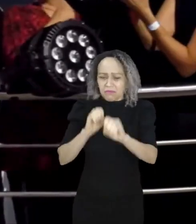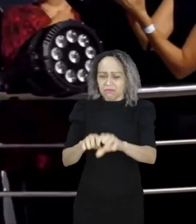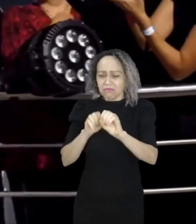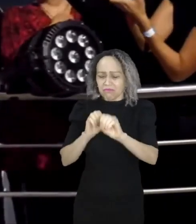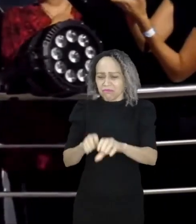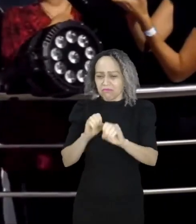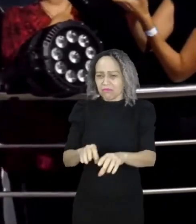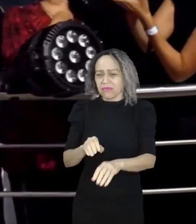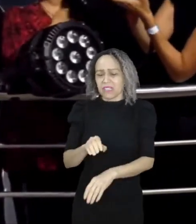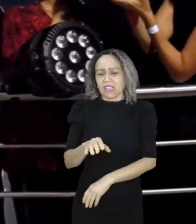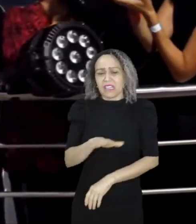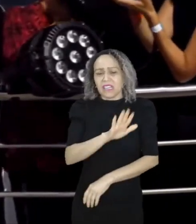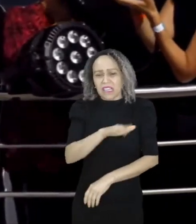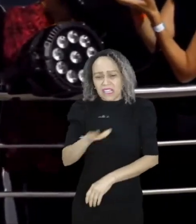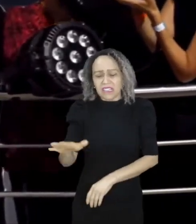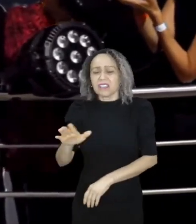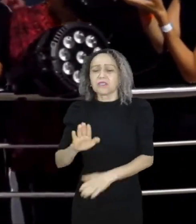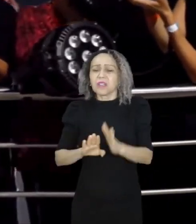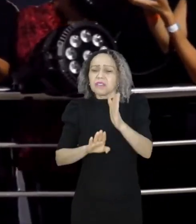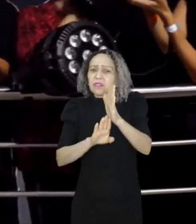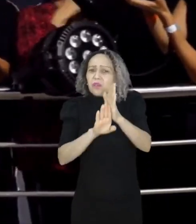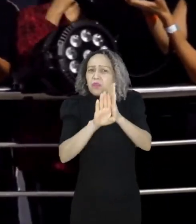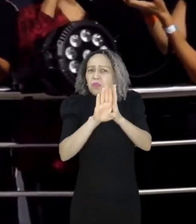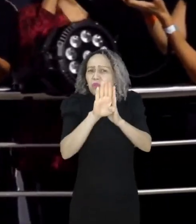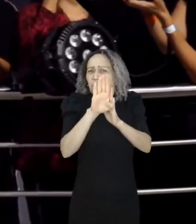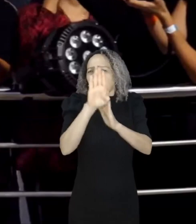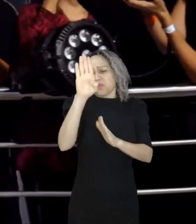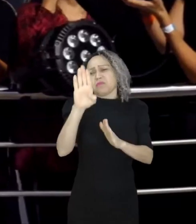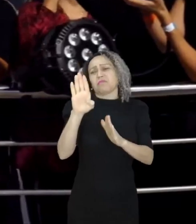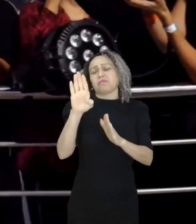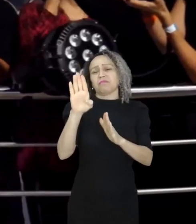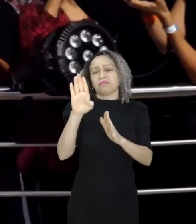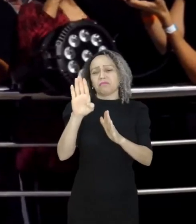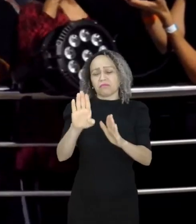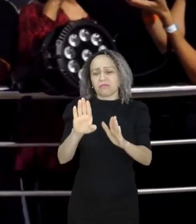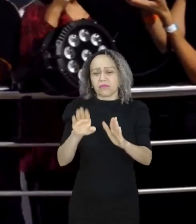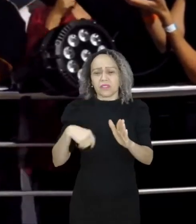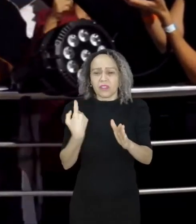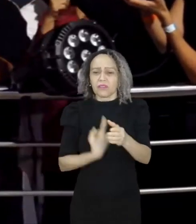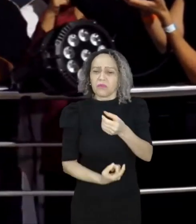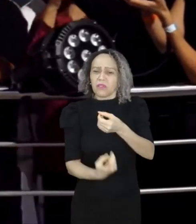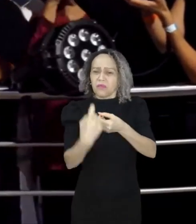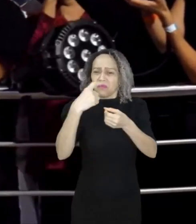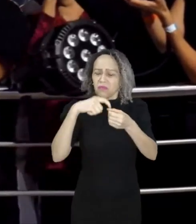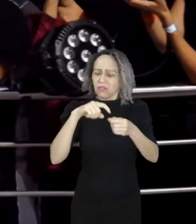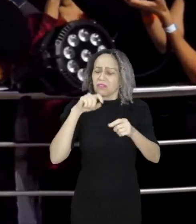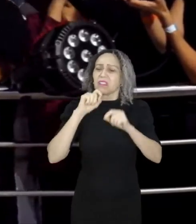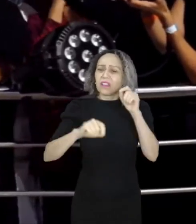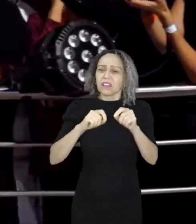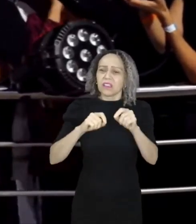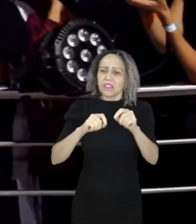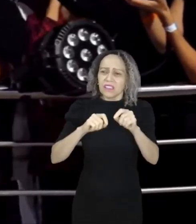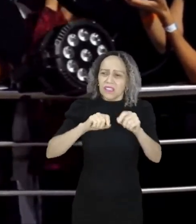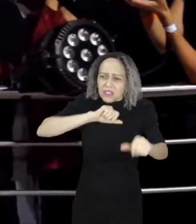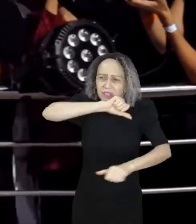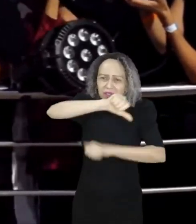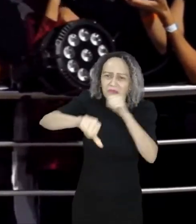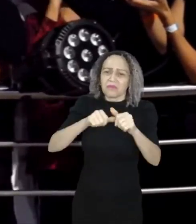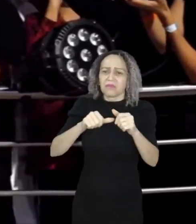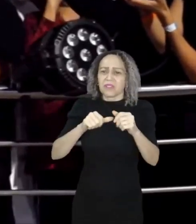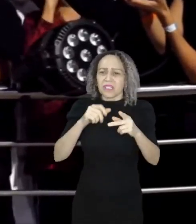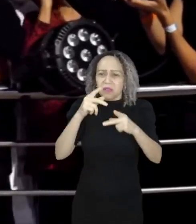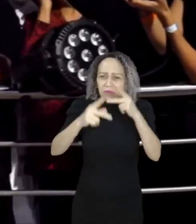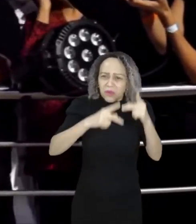poderem chegar num nível que deveria estar. Nós vamos voltar a fazer uma revolução. Vai ter ProUni outra